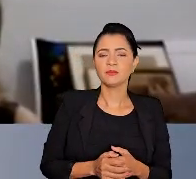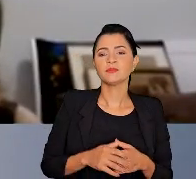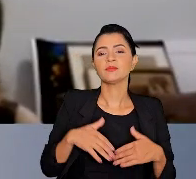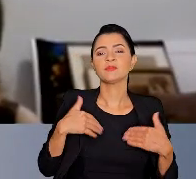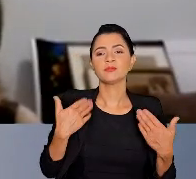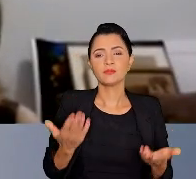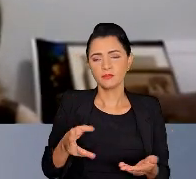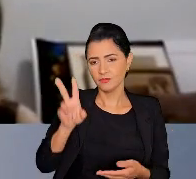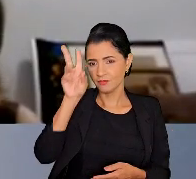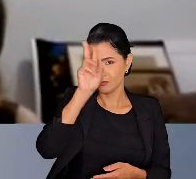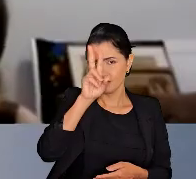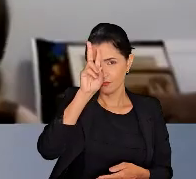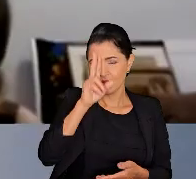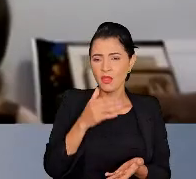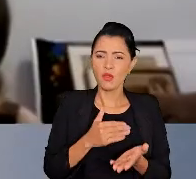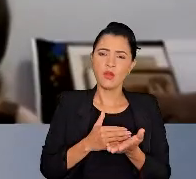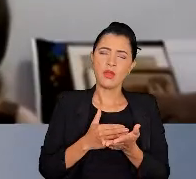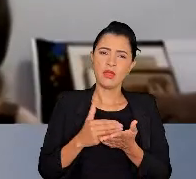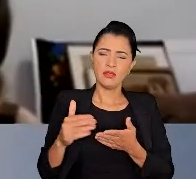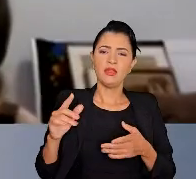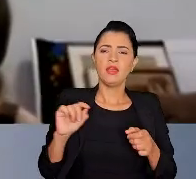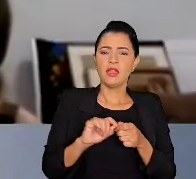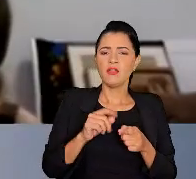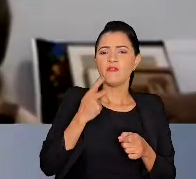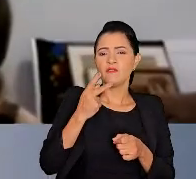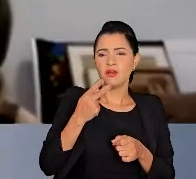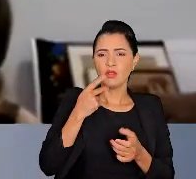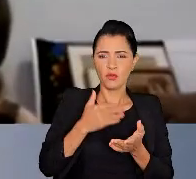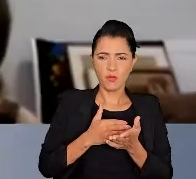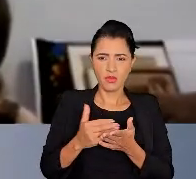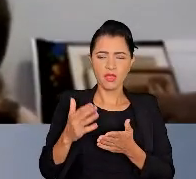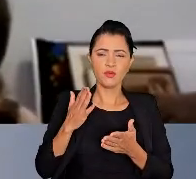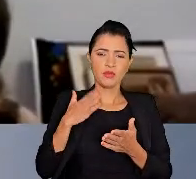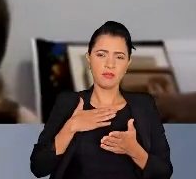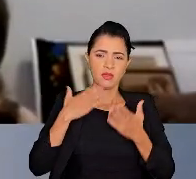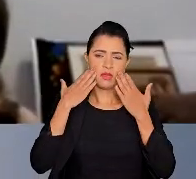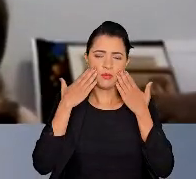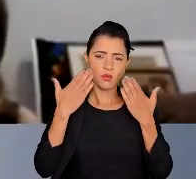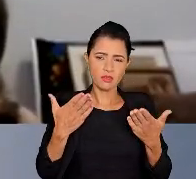eu lembro que eu comecei falando no início da minha exposição que,